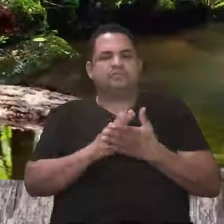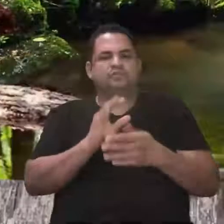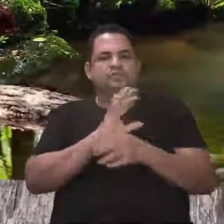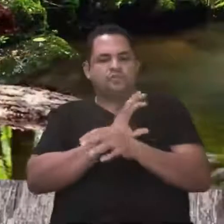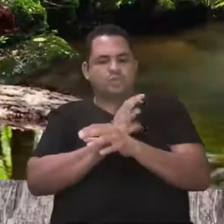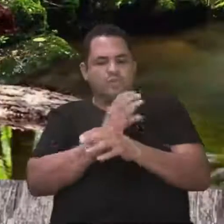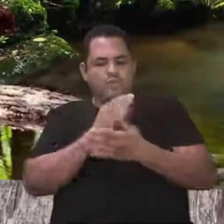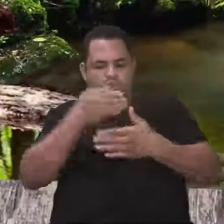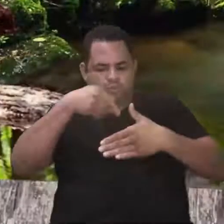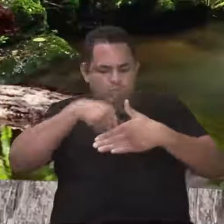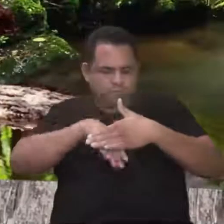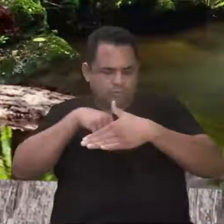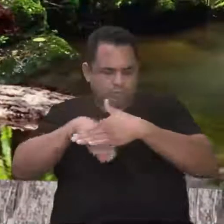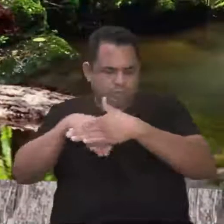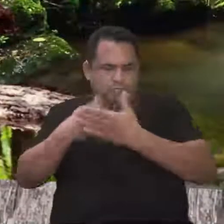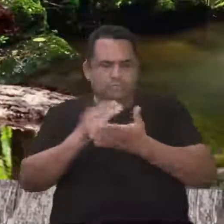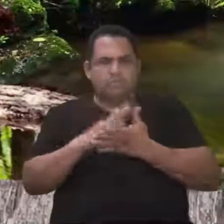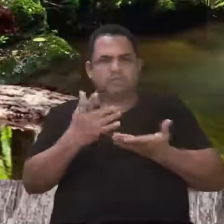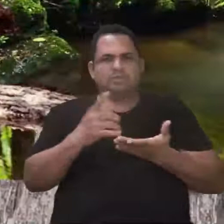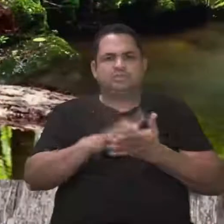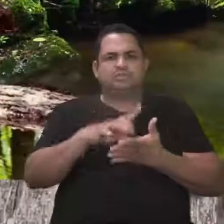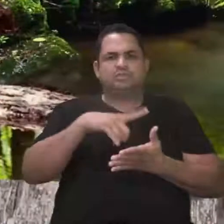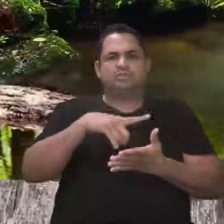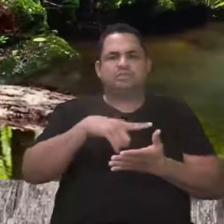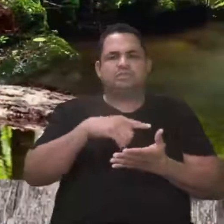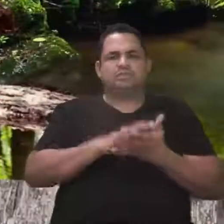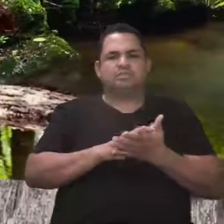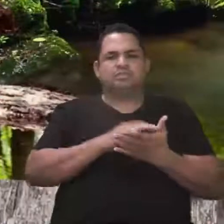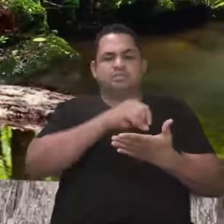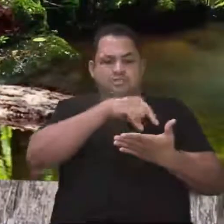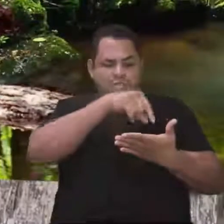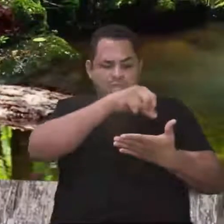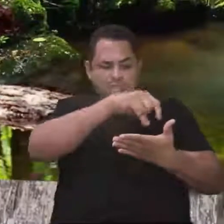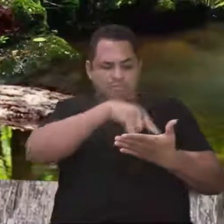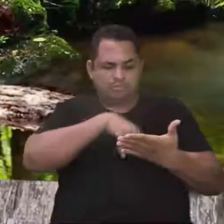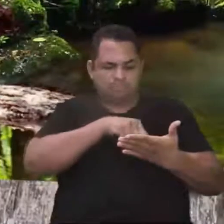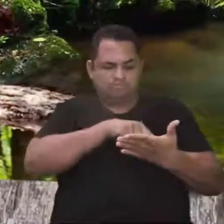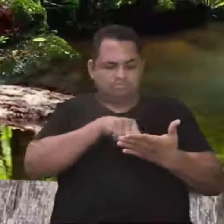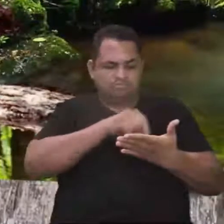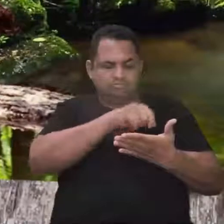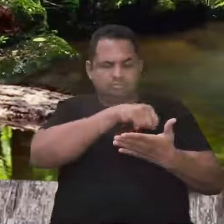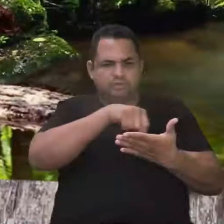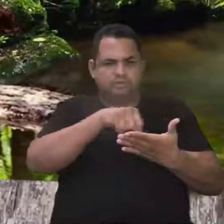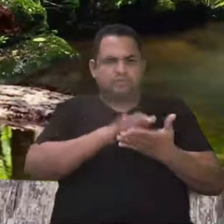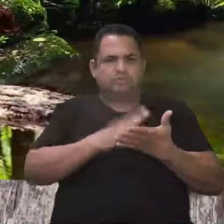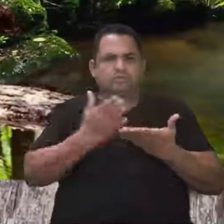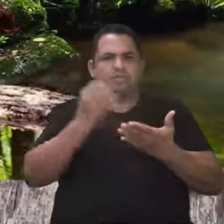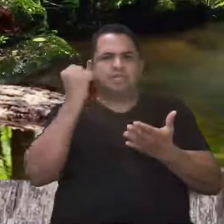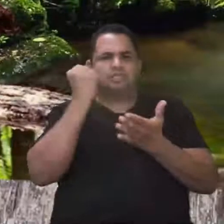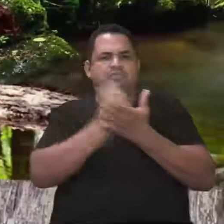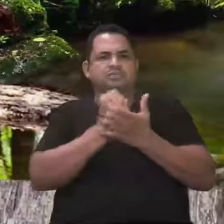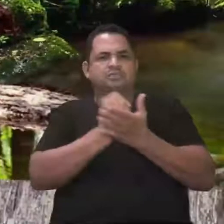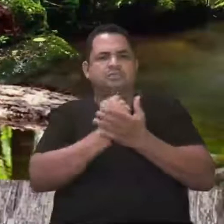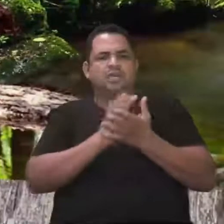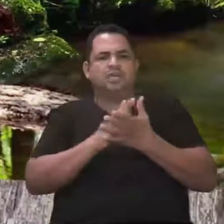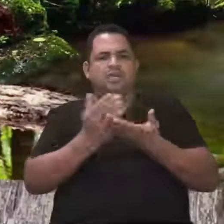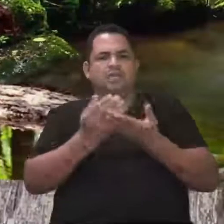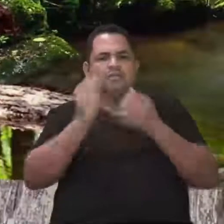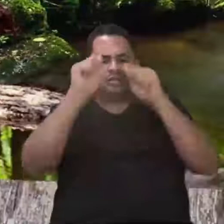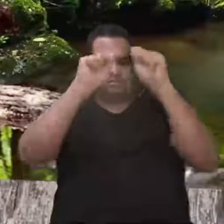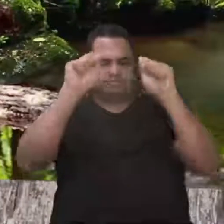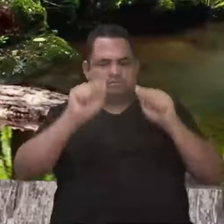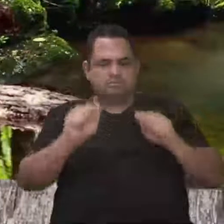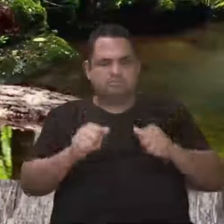Pois é, quando a gente falou sobre os fósseis, a gente tem os registros ou as impressões, os moldes ou